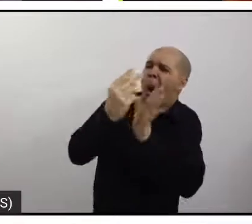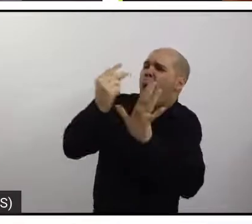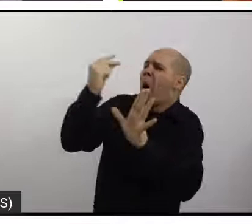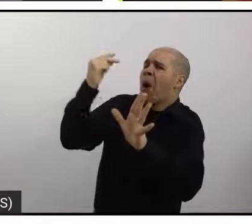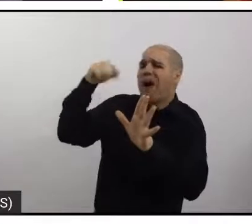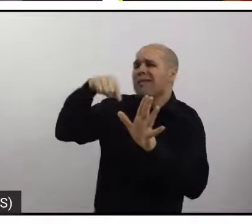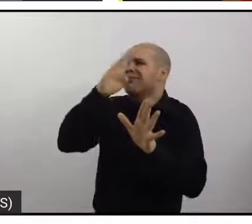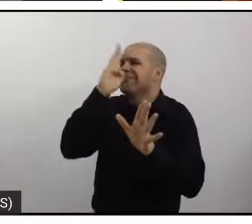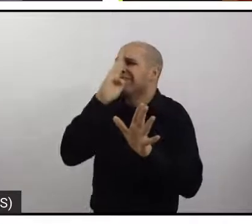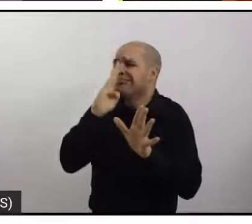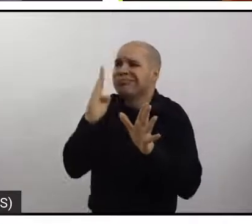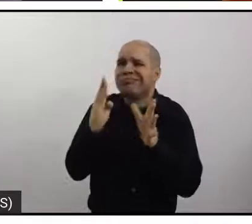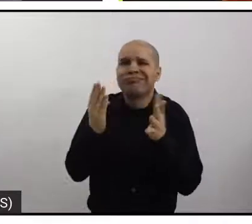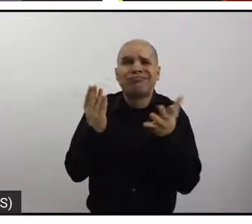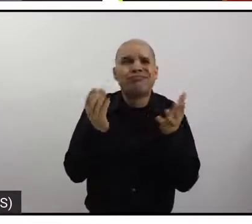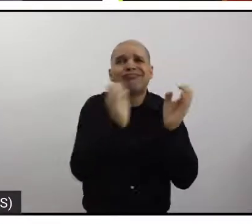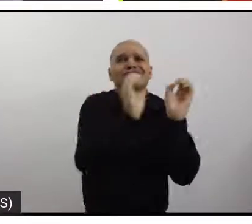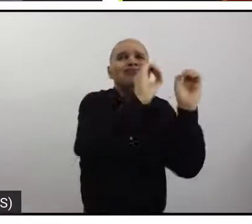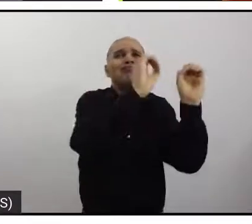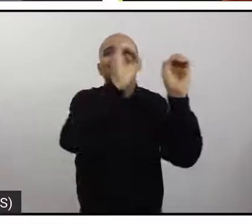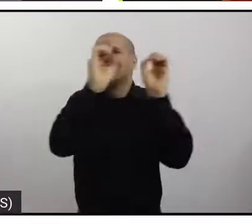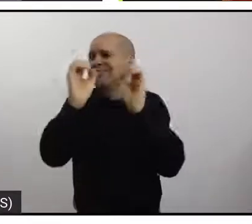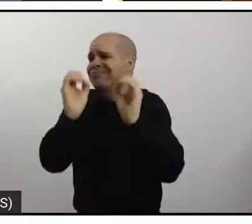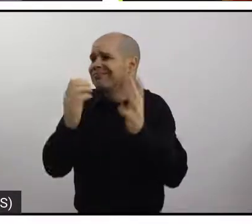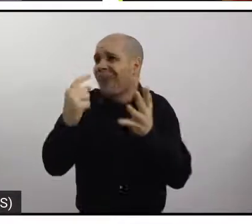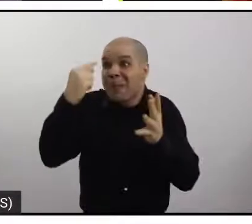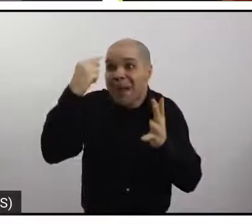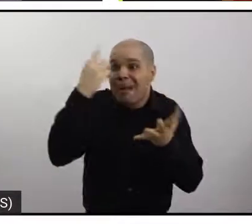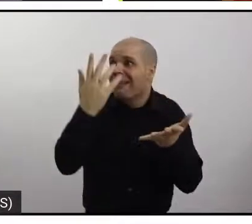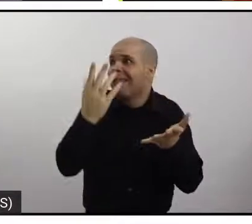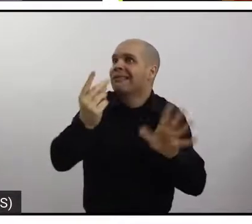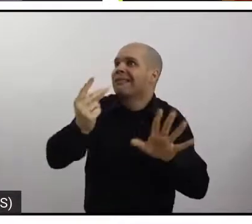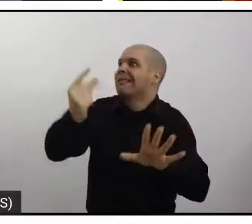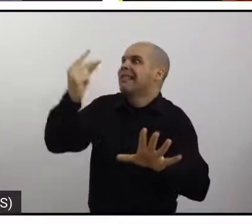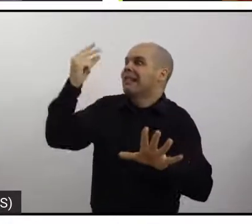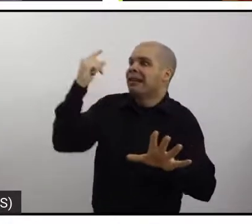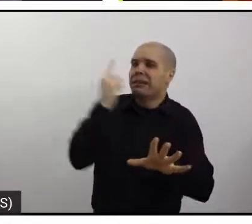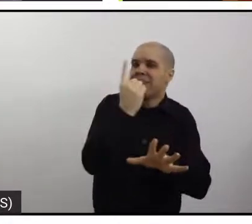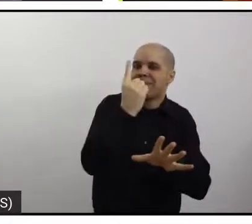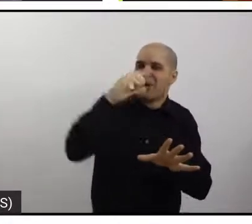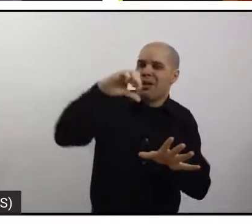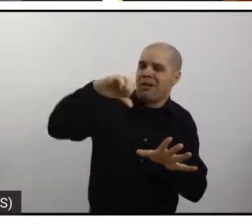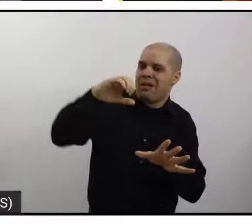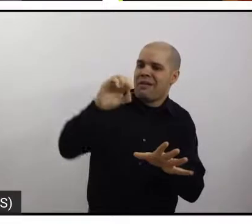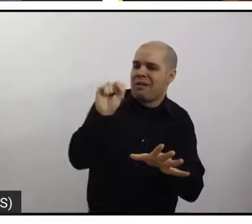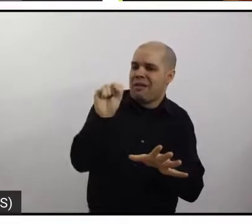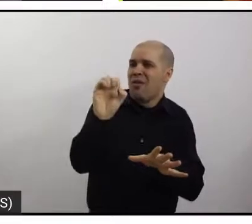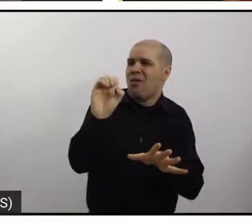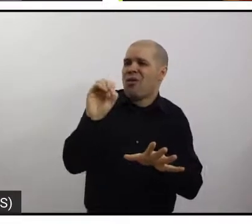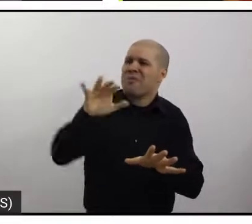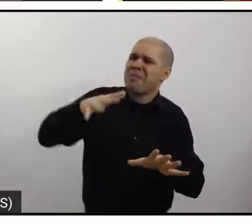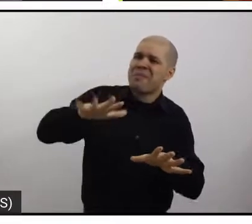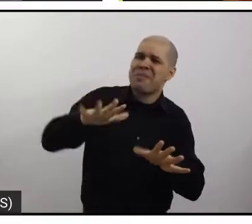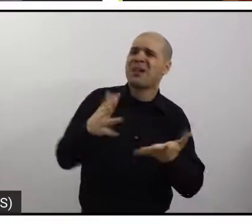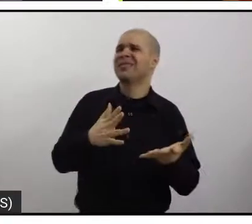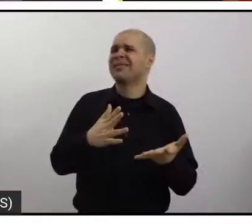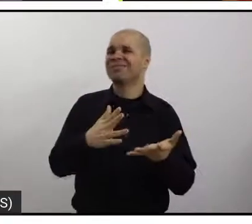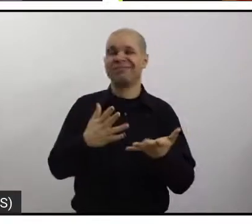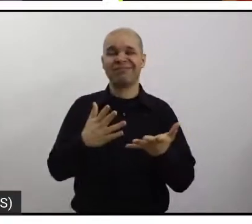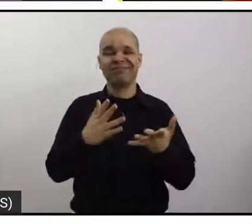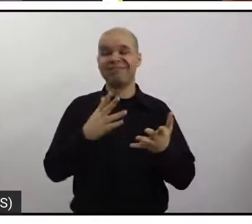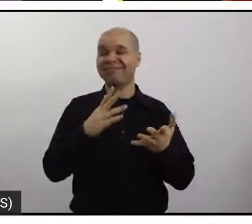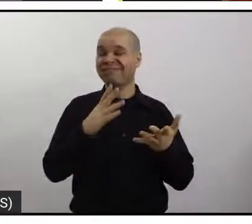ainda, né? Porque era uma época, imagina, é uma época onde as coisas chegavam com uma certa dificuldade,